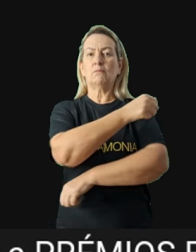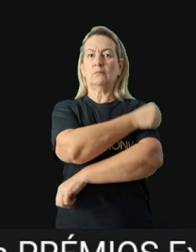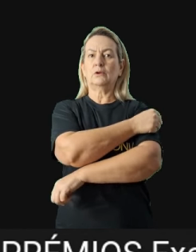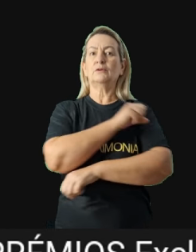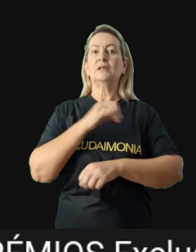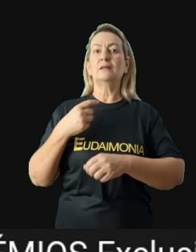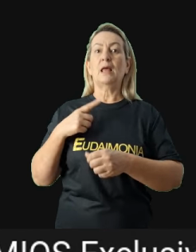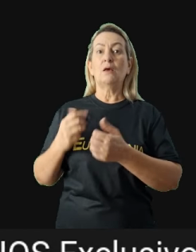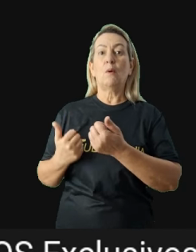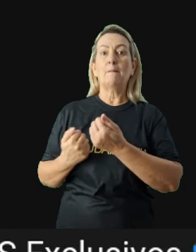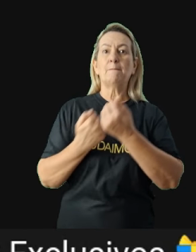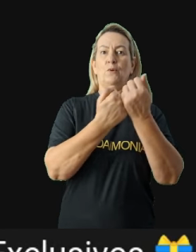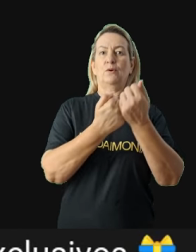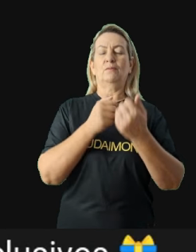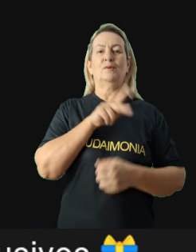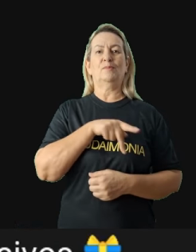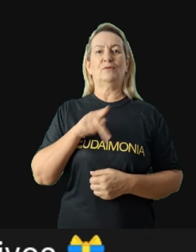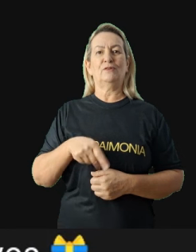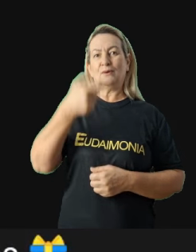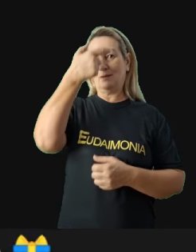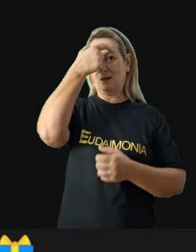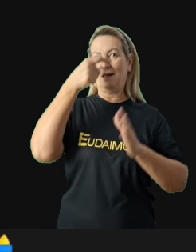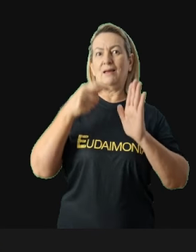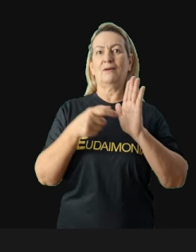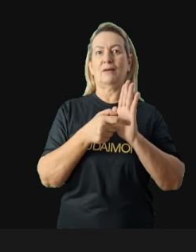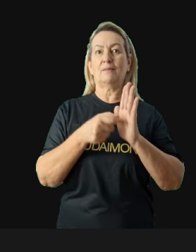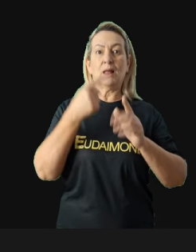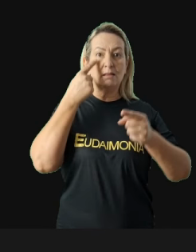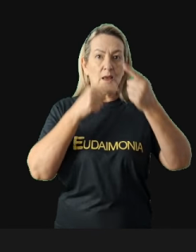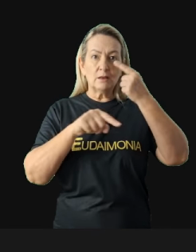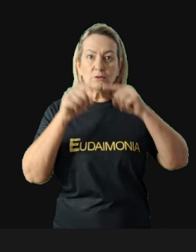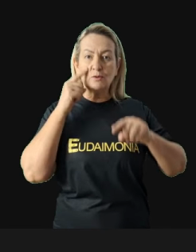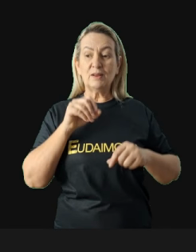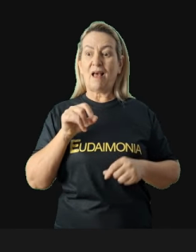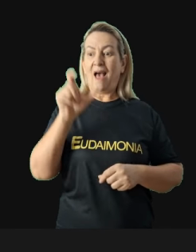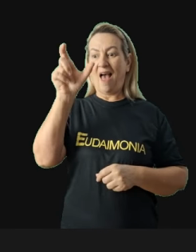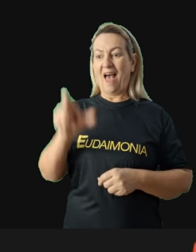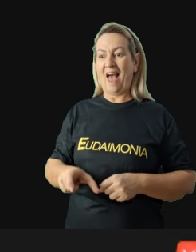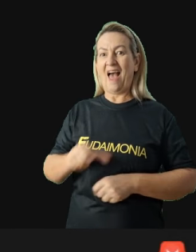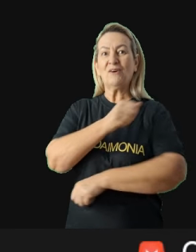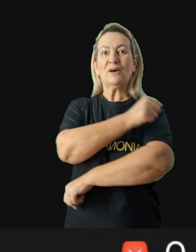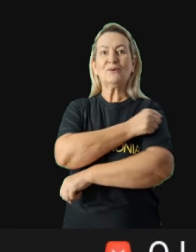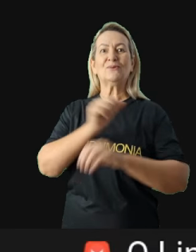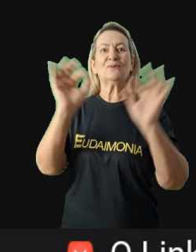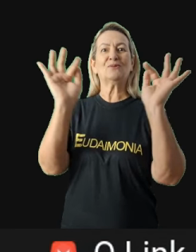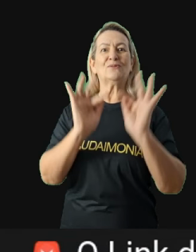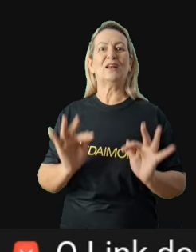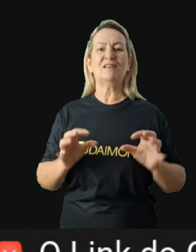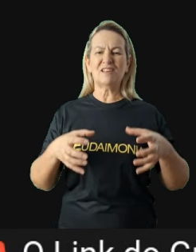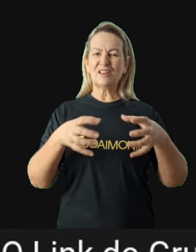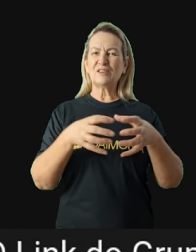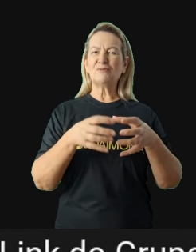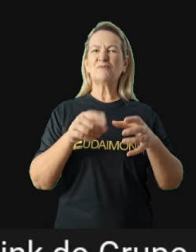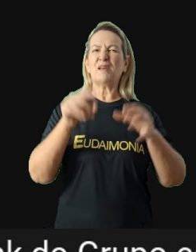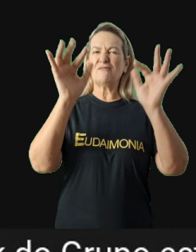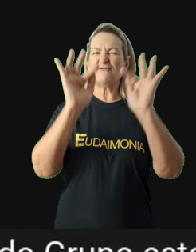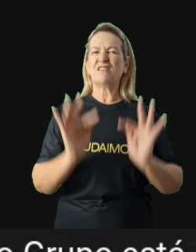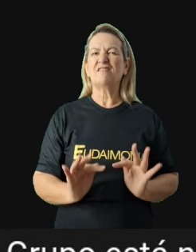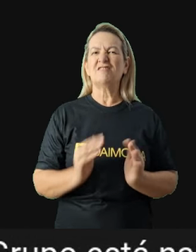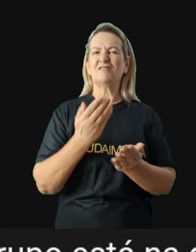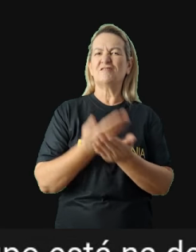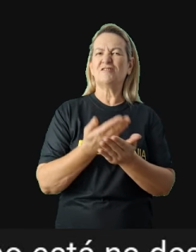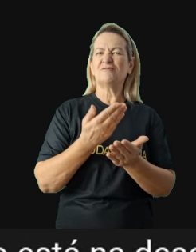educação e cuidar desse aluno se eu tenho um auxílio para o professor, que é para saber o grau de felicidade